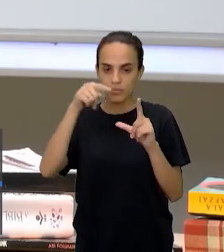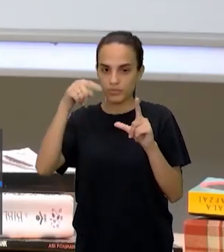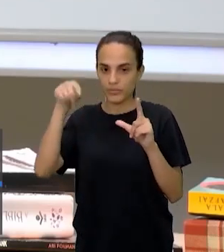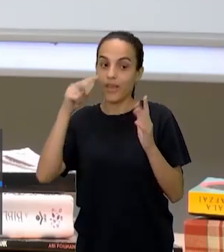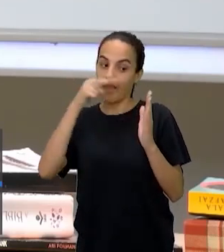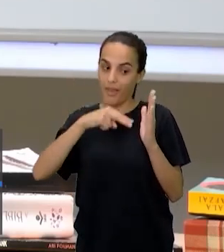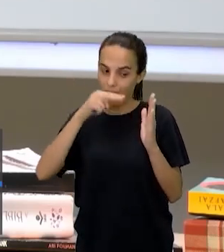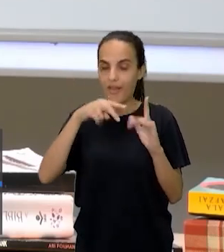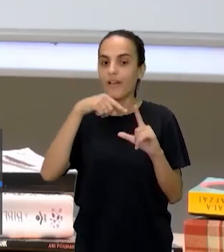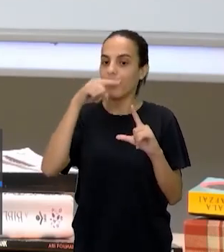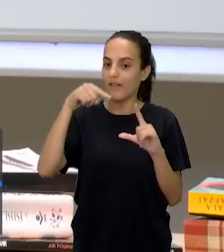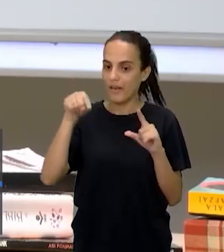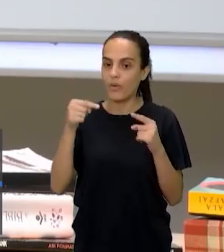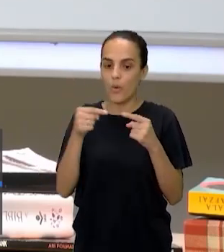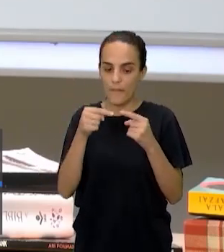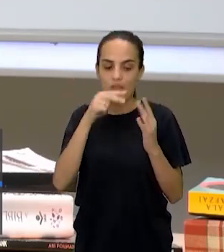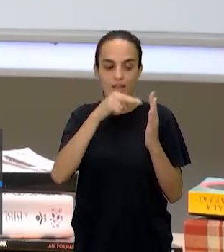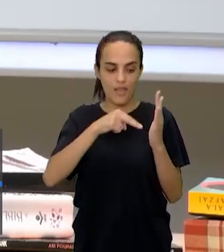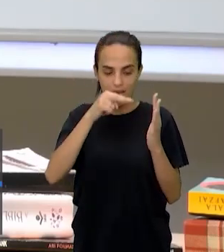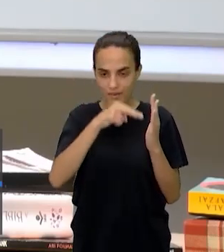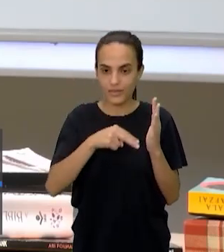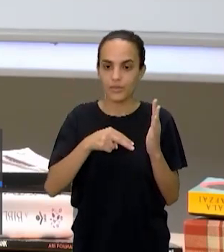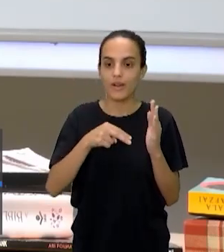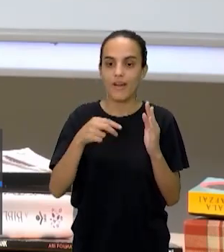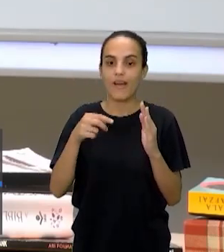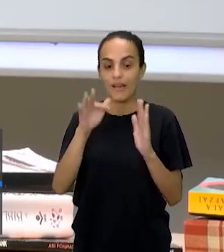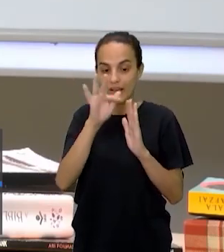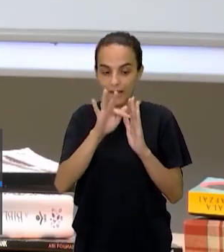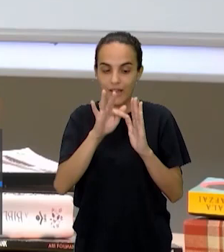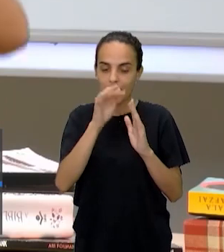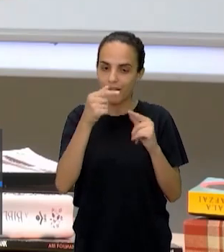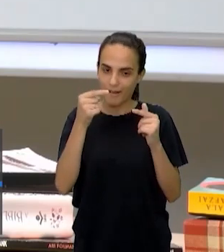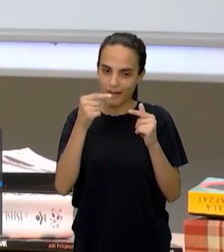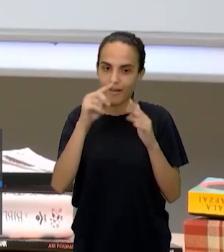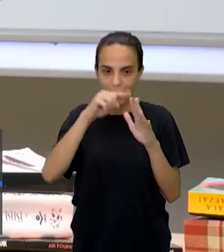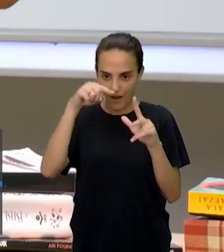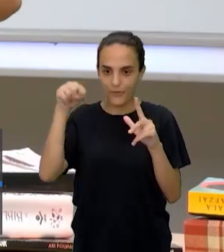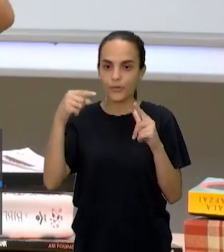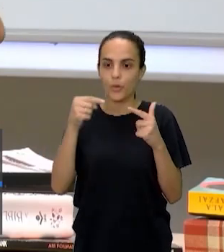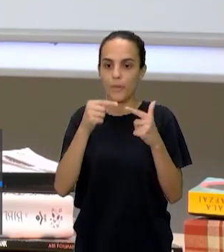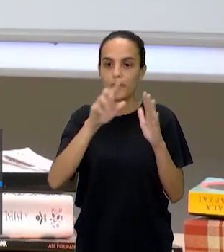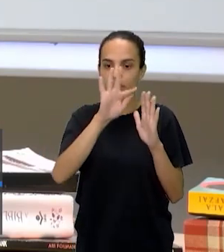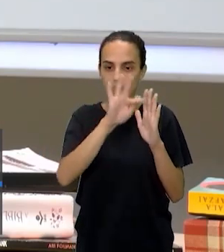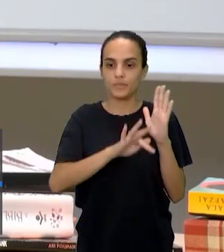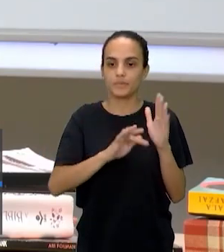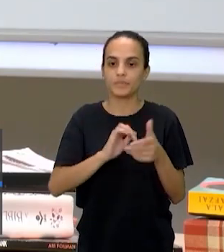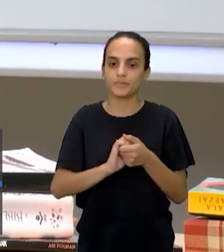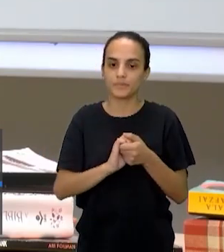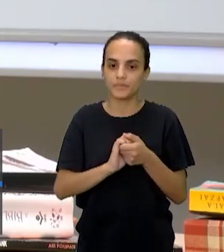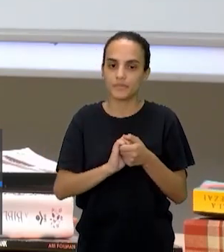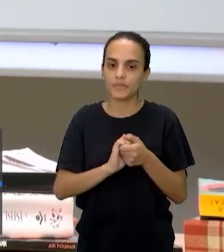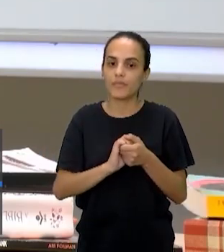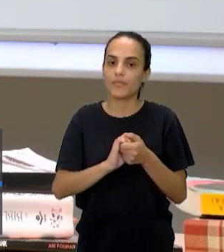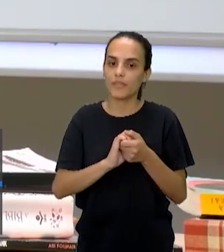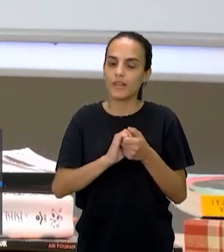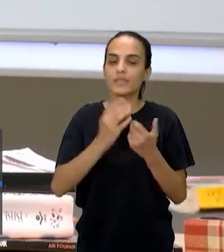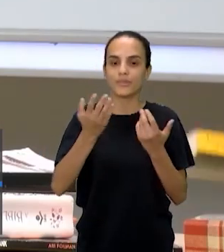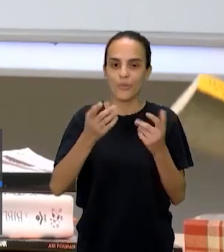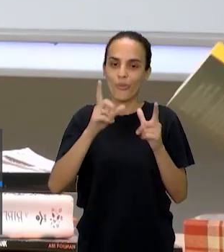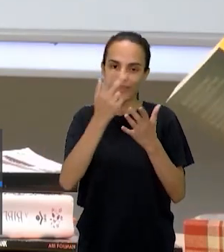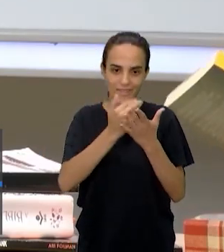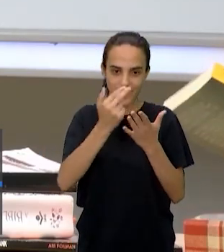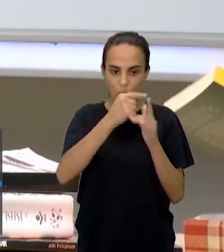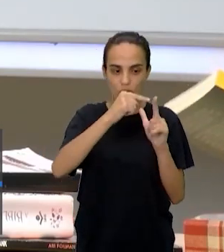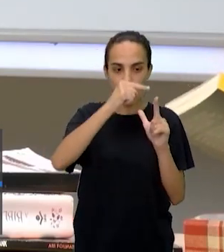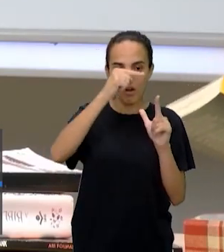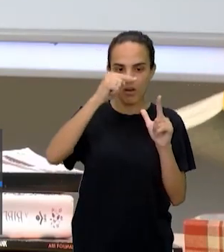ler gráfico também é leitura, gráfico é texto. O que eu percebo? Sabe, faz assim, ó, né, o desenho faz isso. As